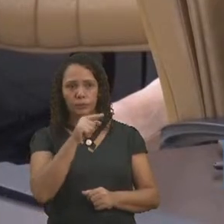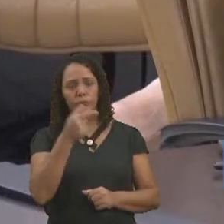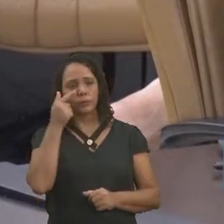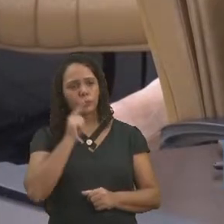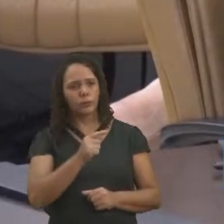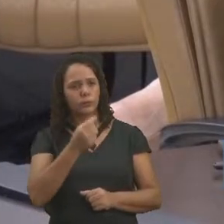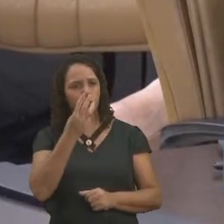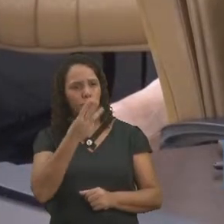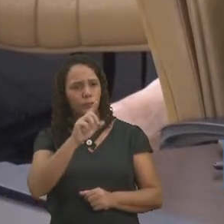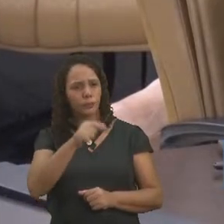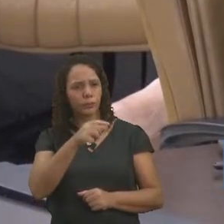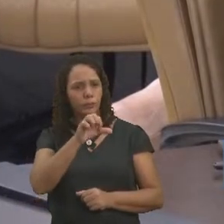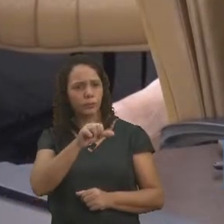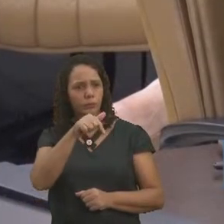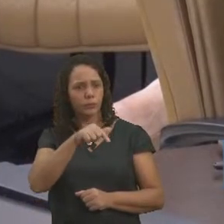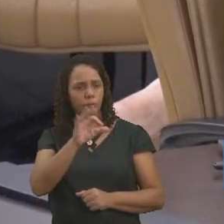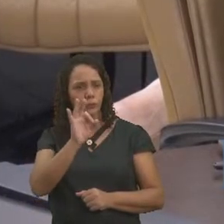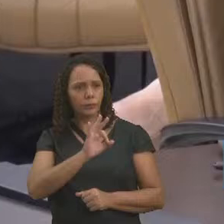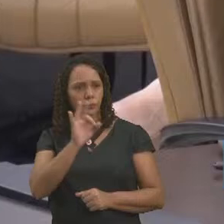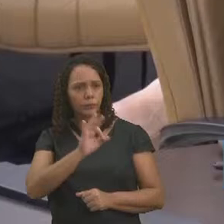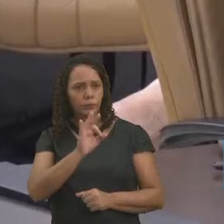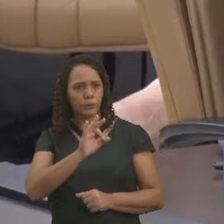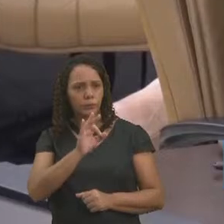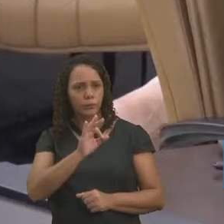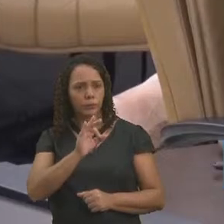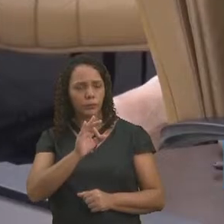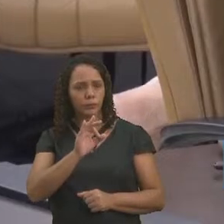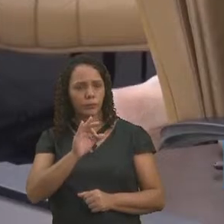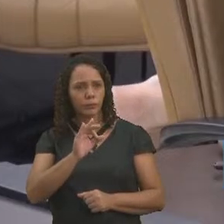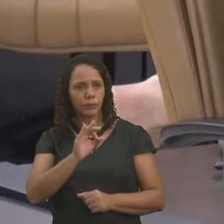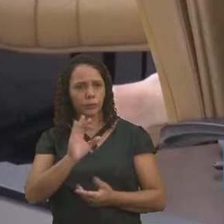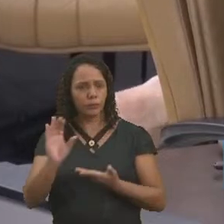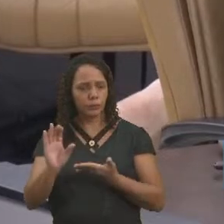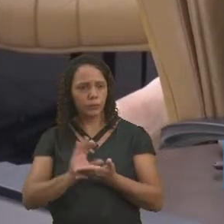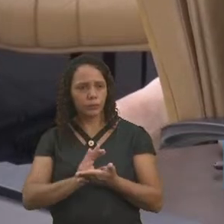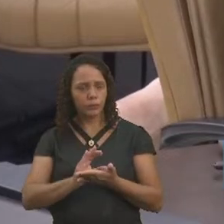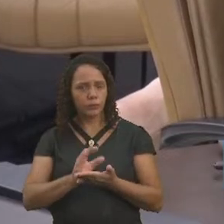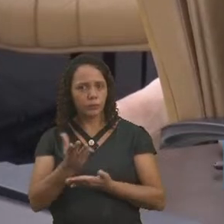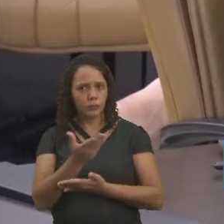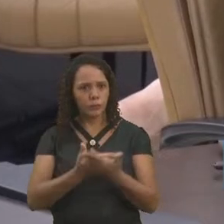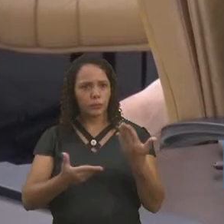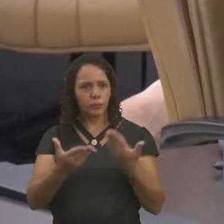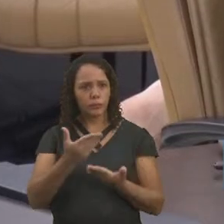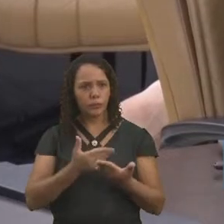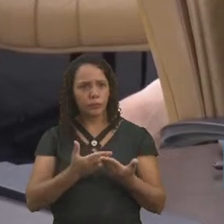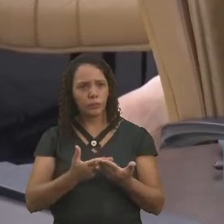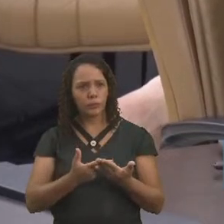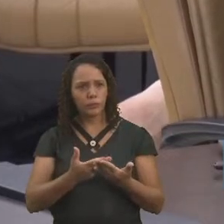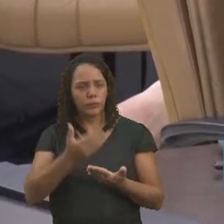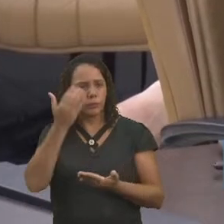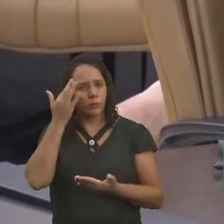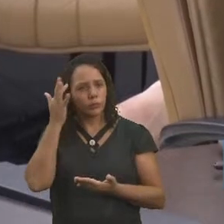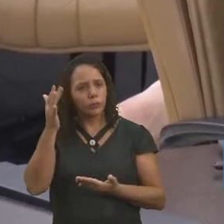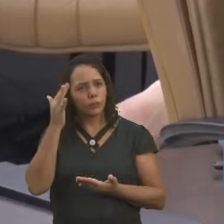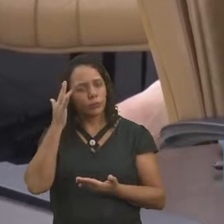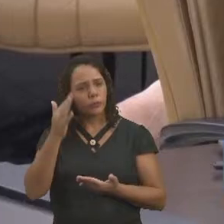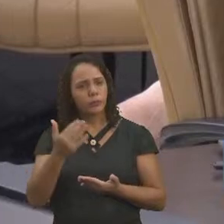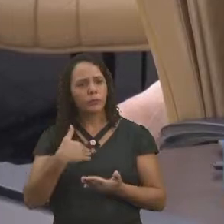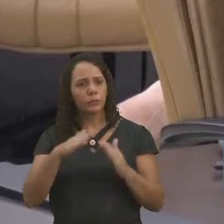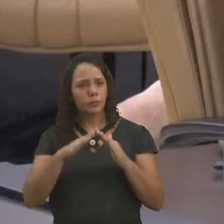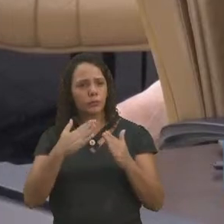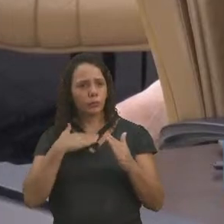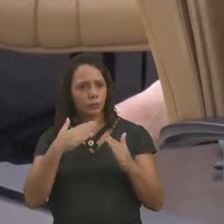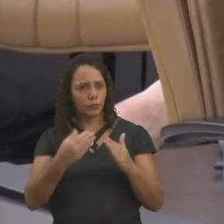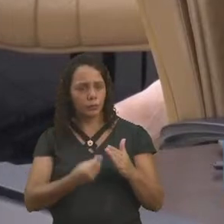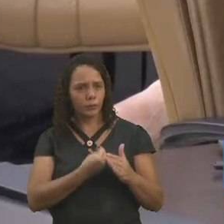realizar 3,97% da transferência de capital. Eu imagino que isso seja do FNDE, do FNS, do Minha Casa Minha Vida.